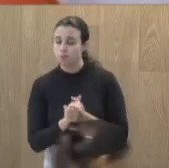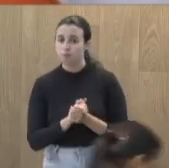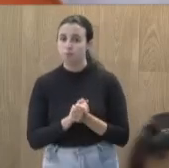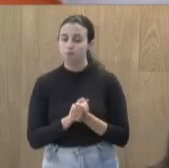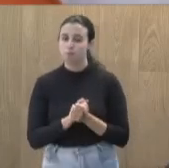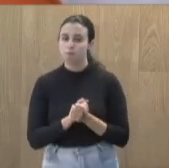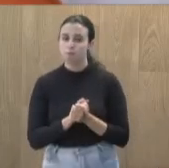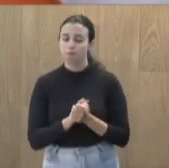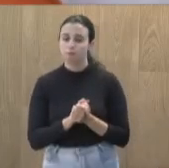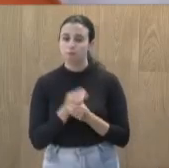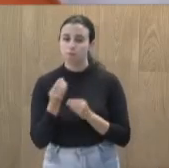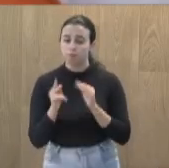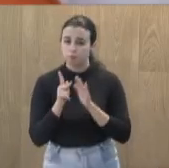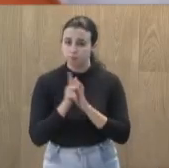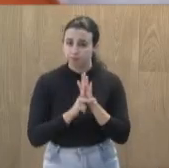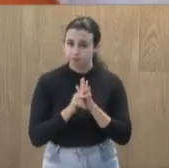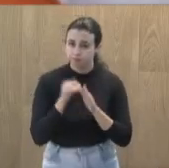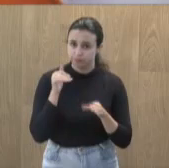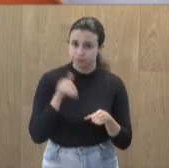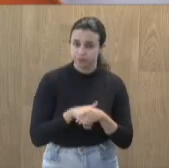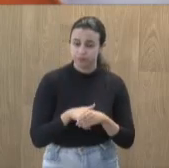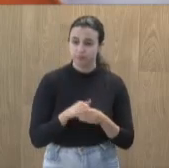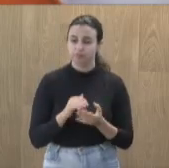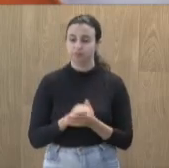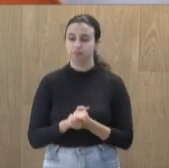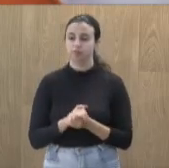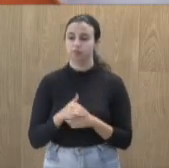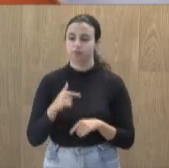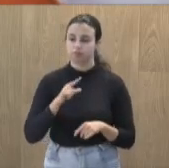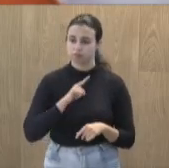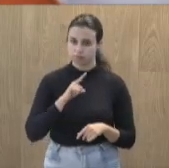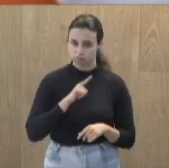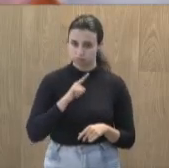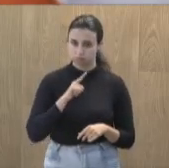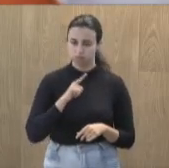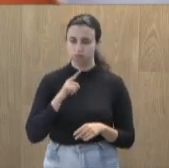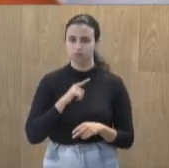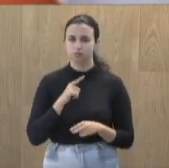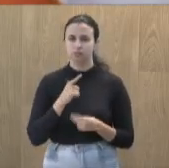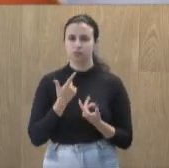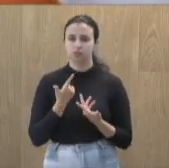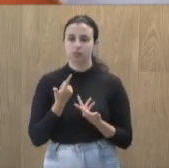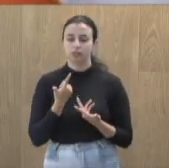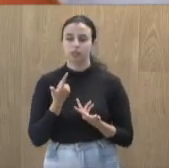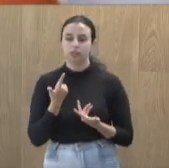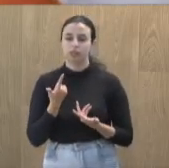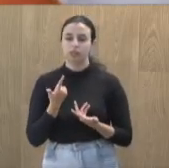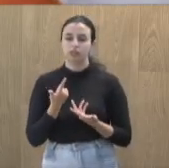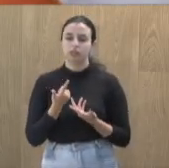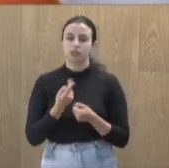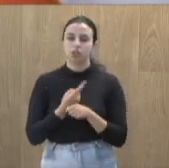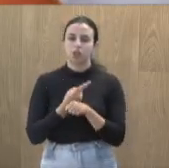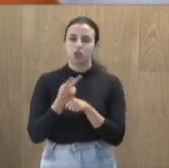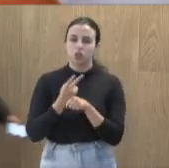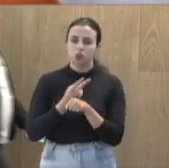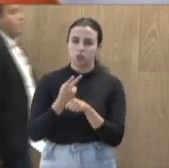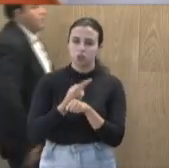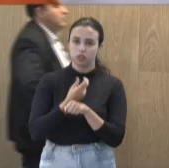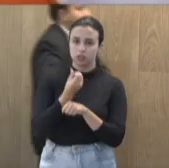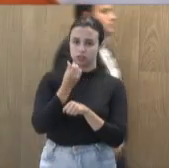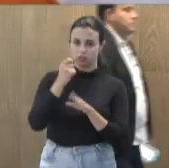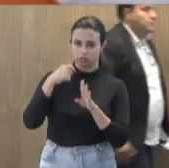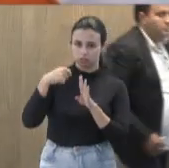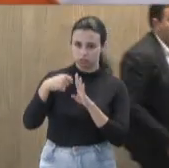Como é que vai votar esse projeto? Eu, quando eu tive o maior tempo, quase 2 anos e 6 meses na liderança do